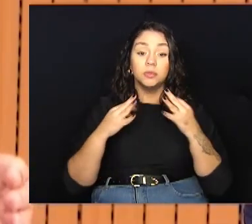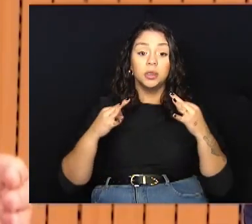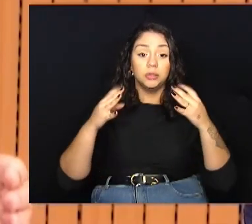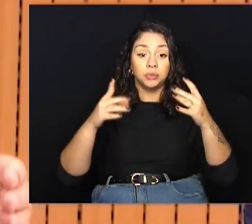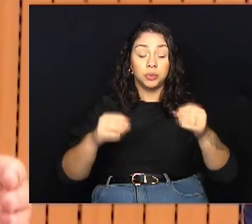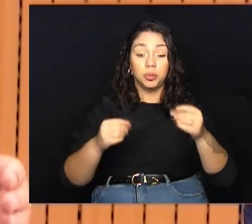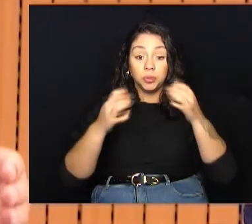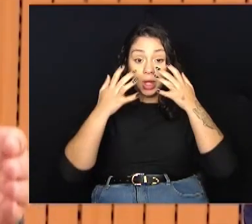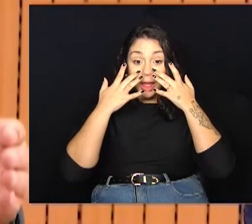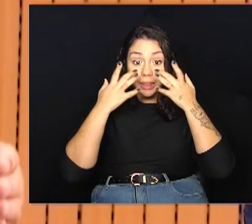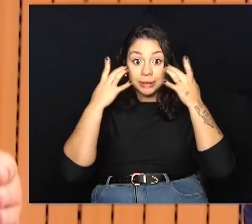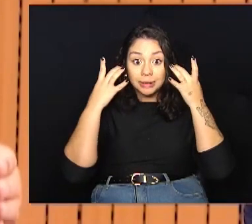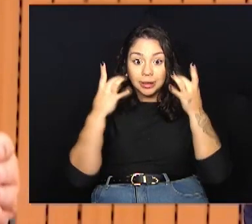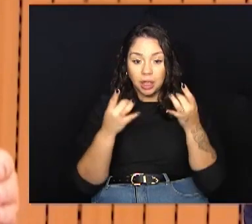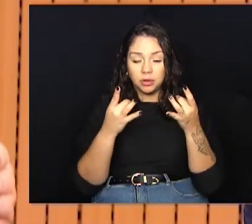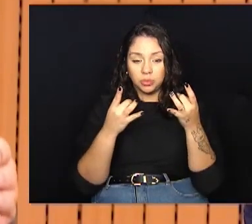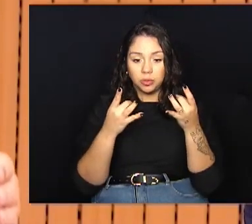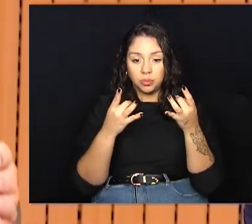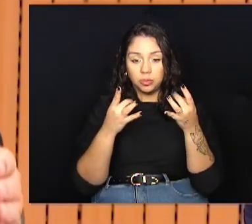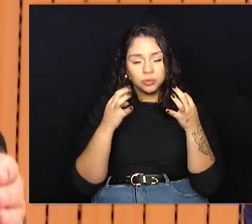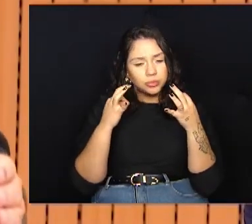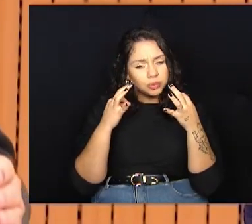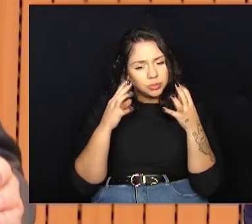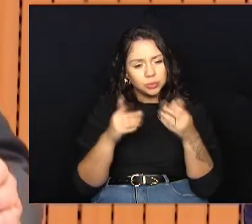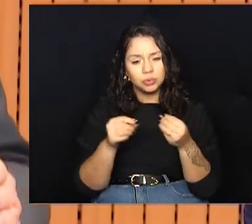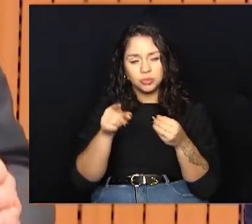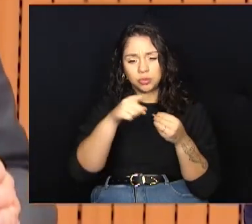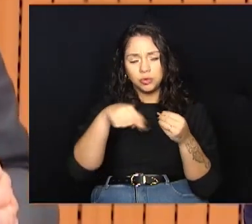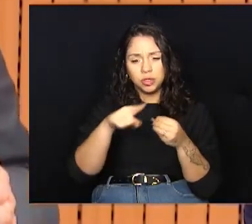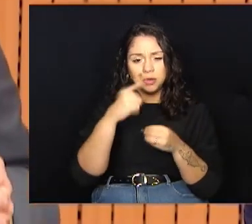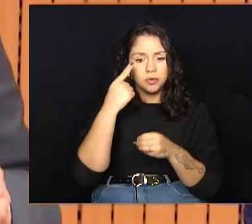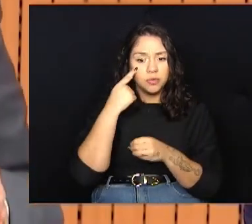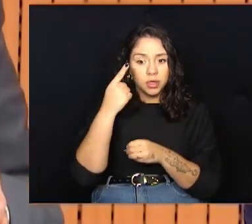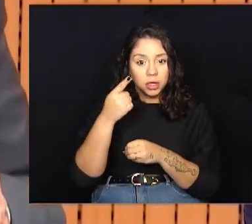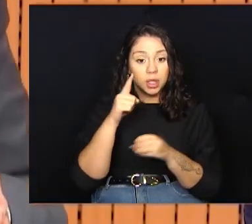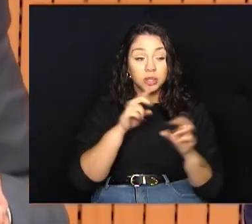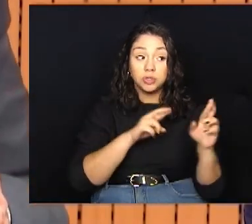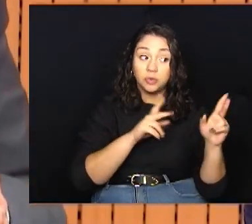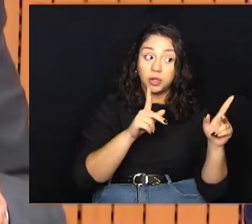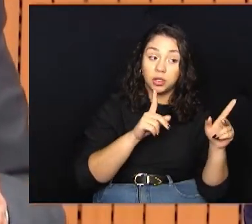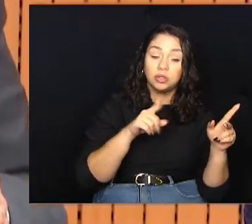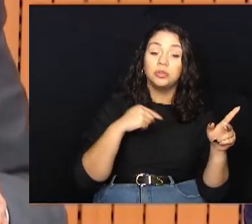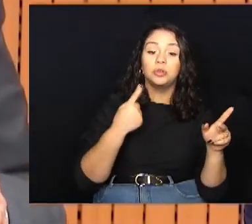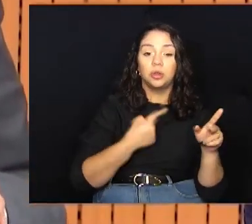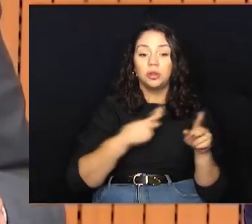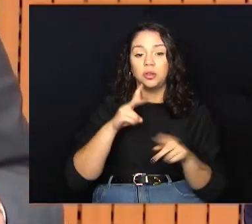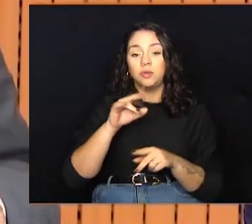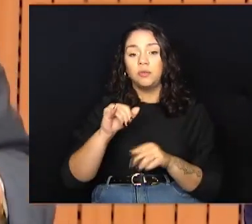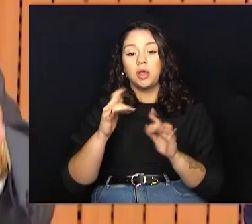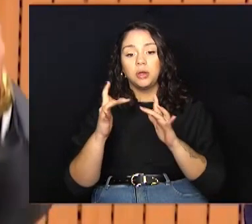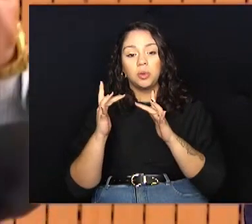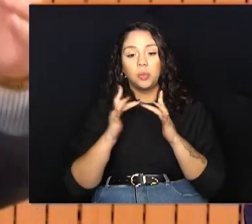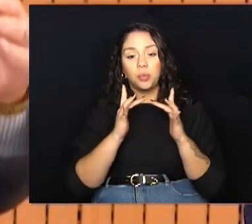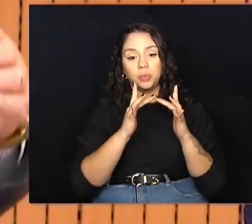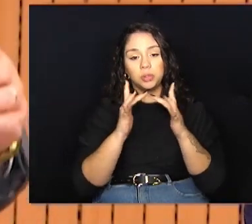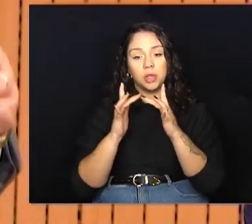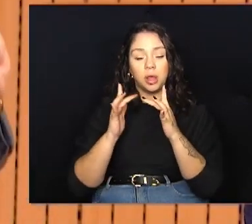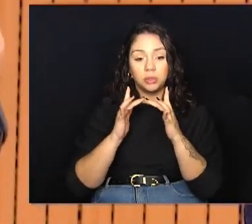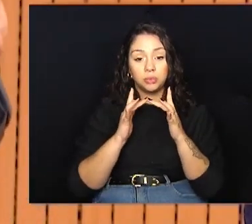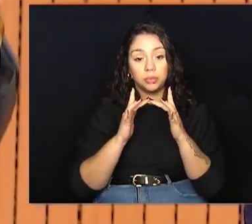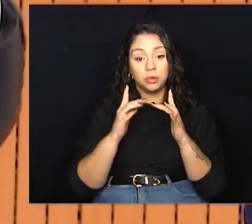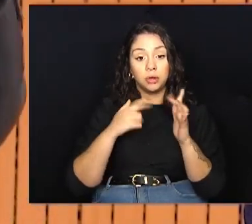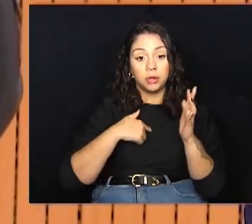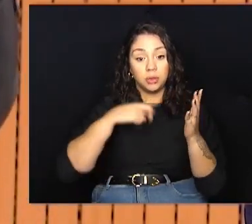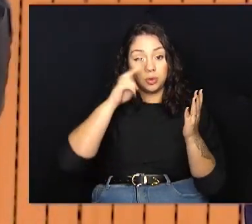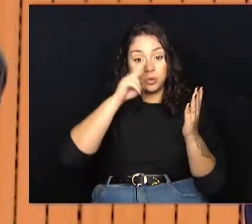estar atentos tudo aquilo que vocês verem que foi diferente nós vamos fazer esse contato Leiam